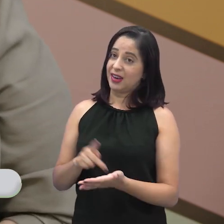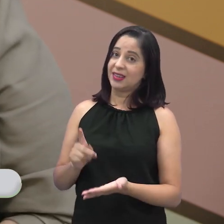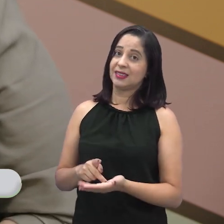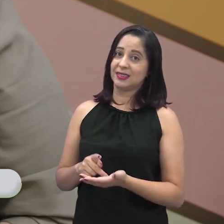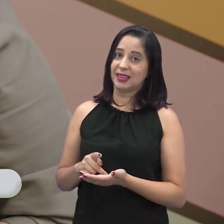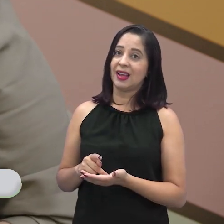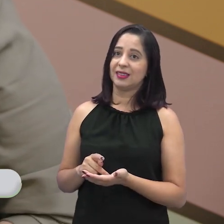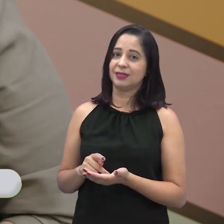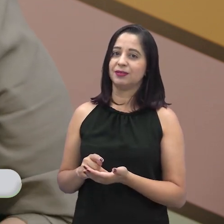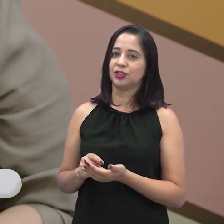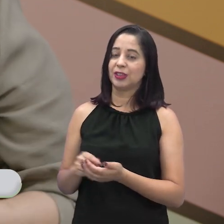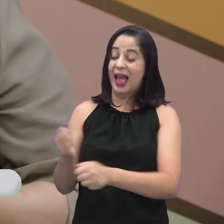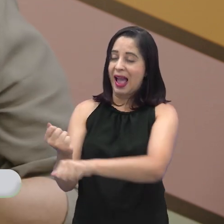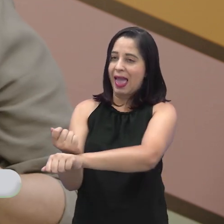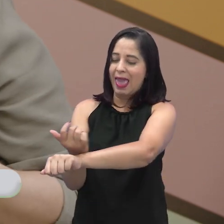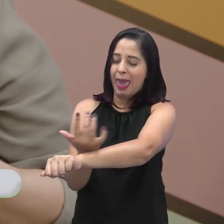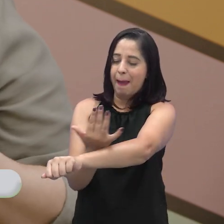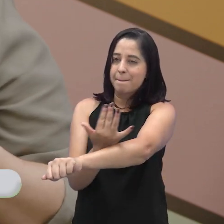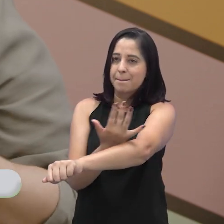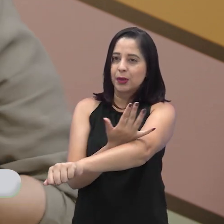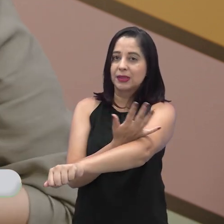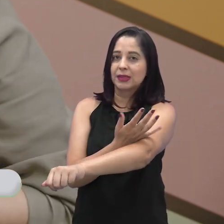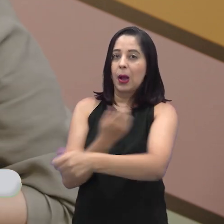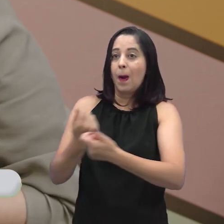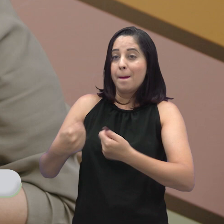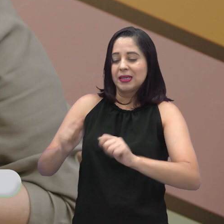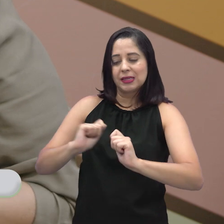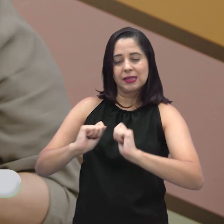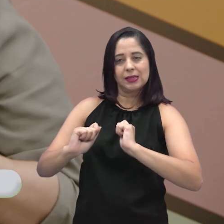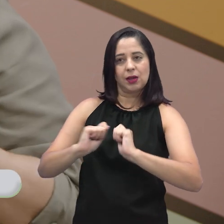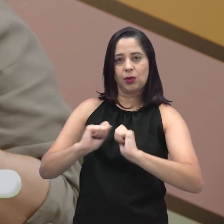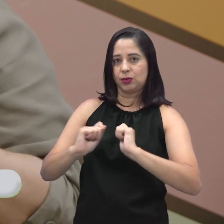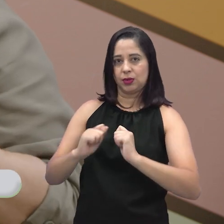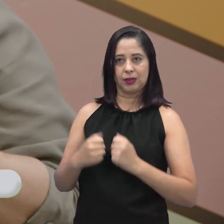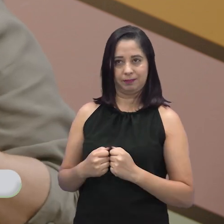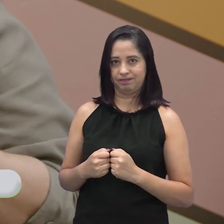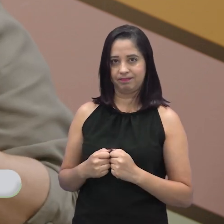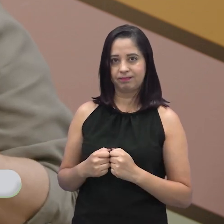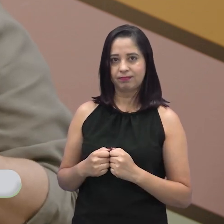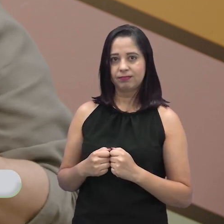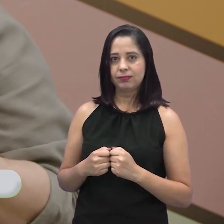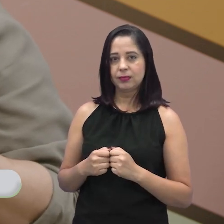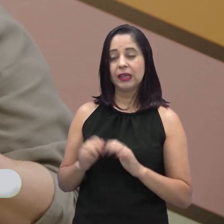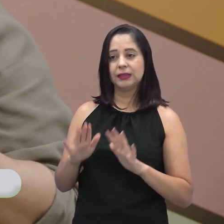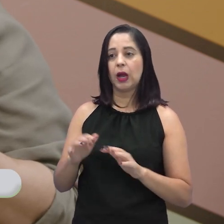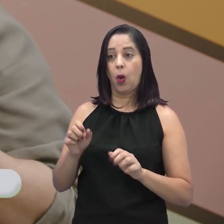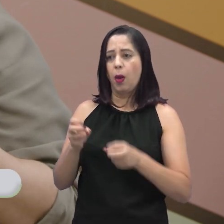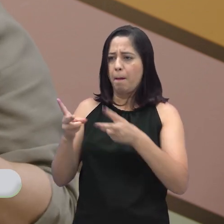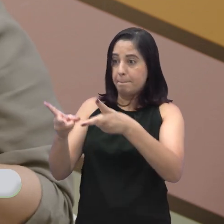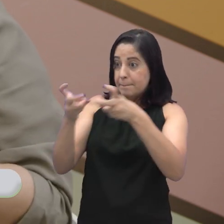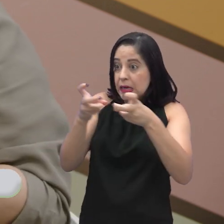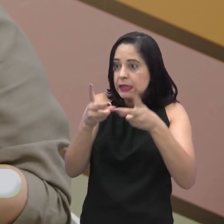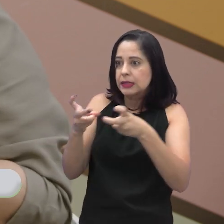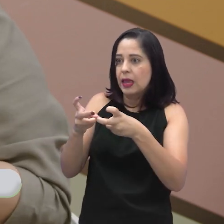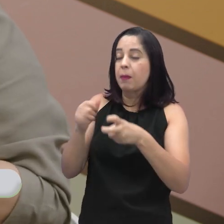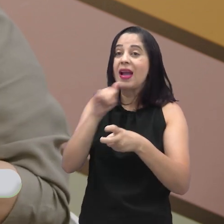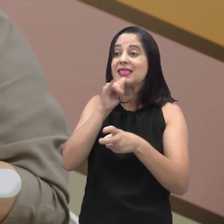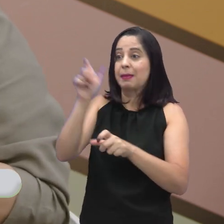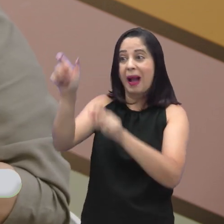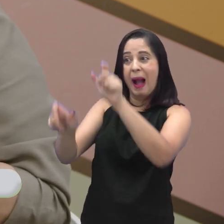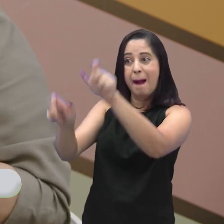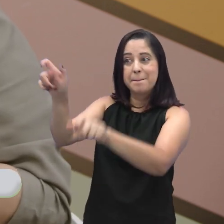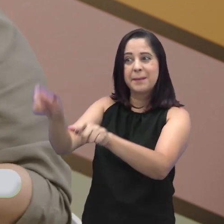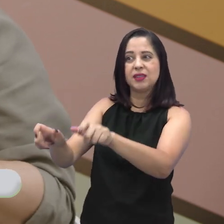é imprescindível, independente do contexto. Porque você vai identificar em pessoas que estão talvez aprisionadas em